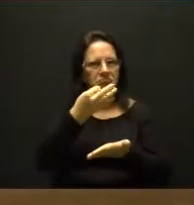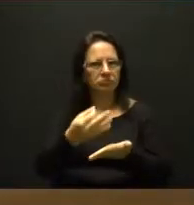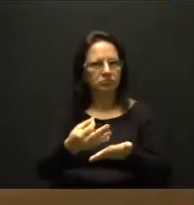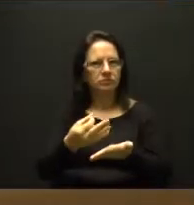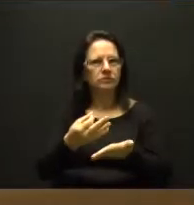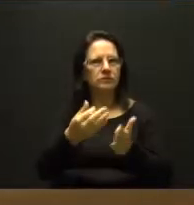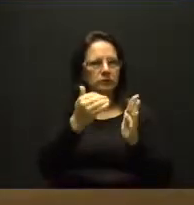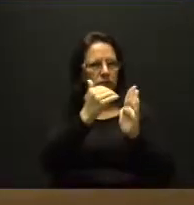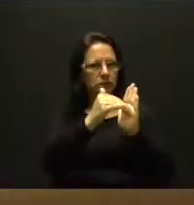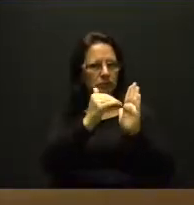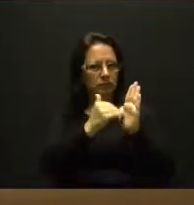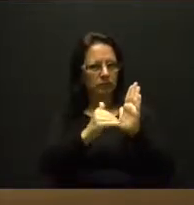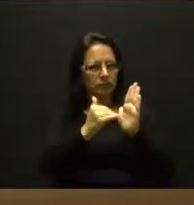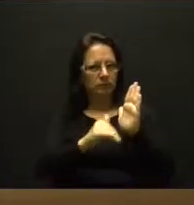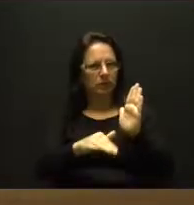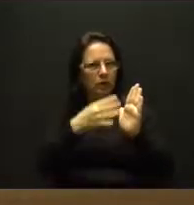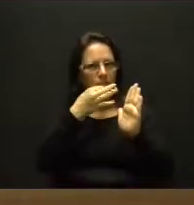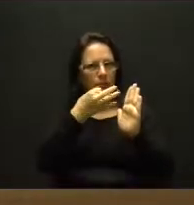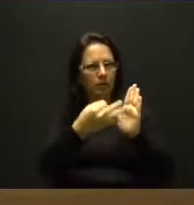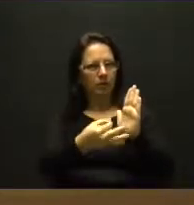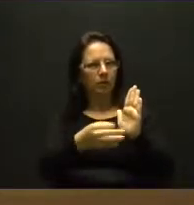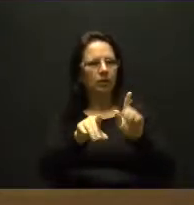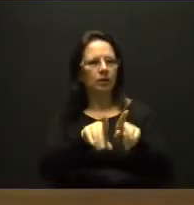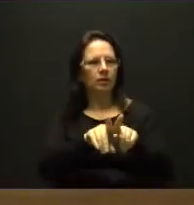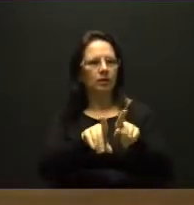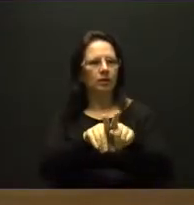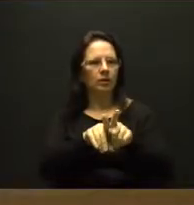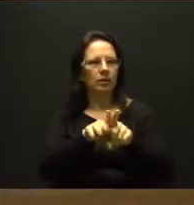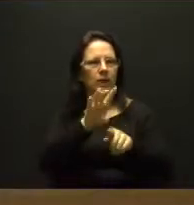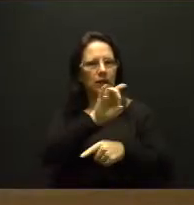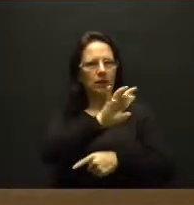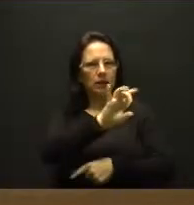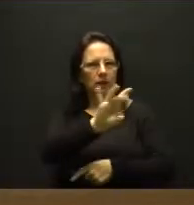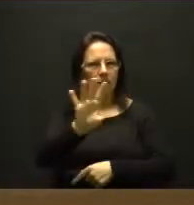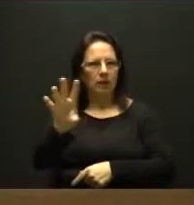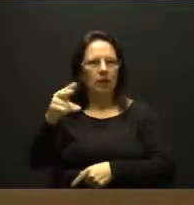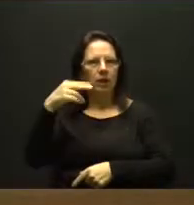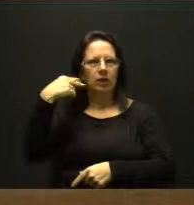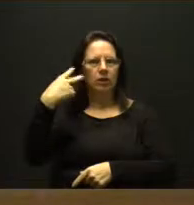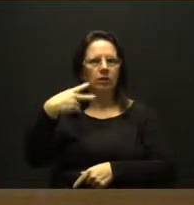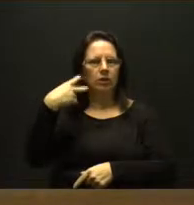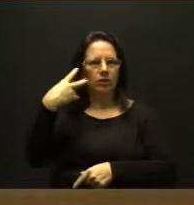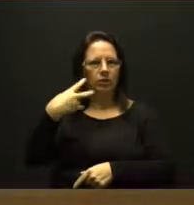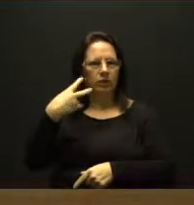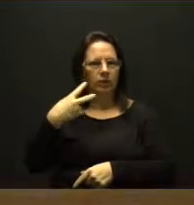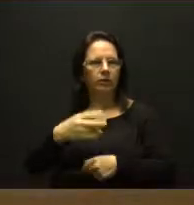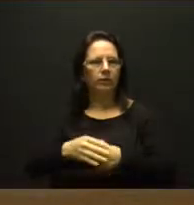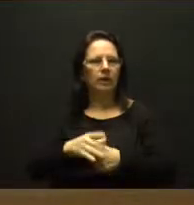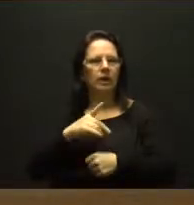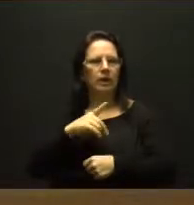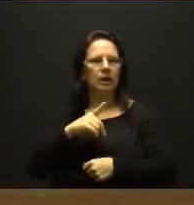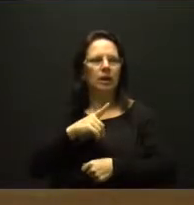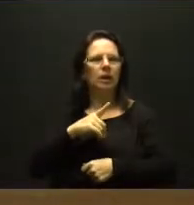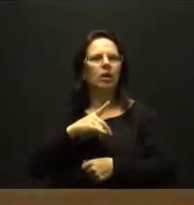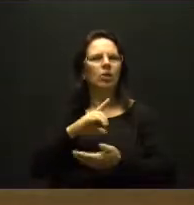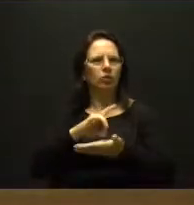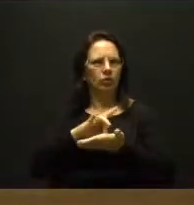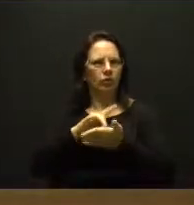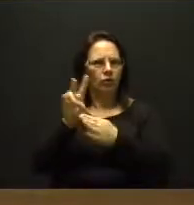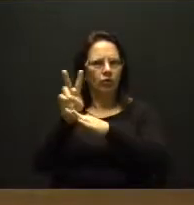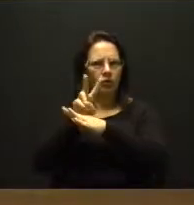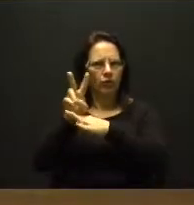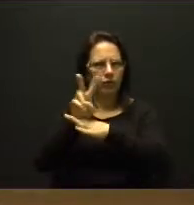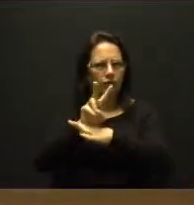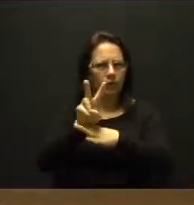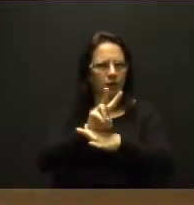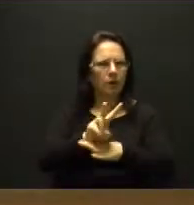encaminhadas e também não podemos perder de vista que cada um de nós os senhores vereadores senhora vereadora temos autonomia para fiscalizar os